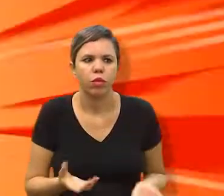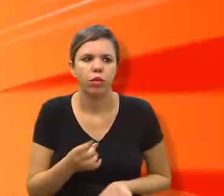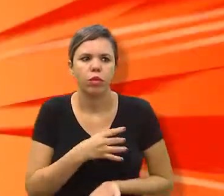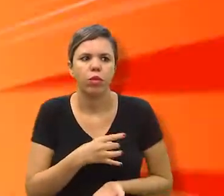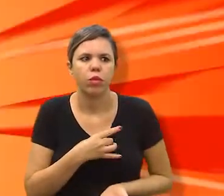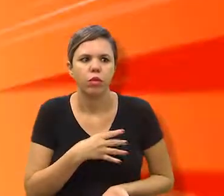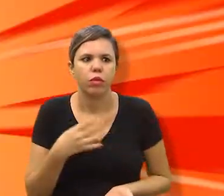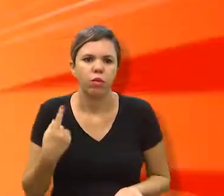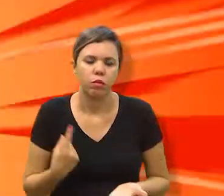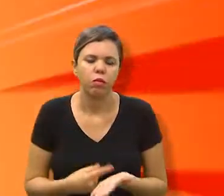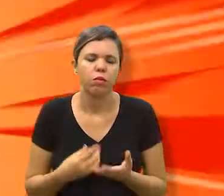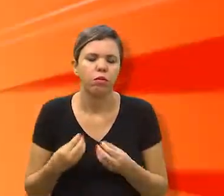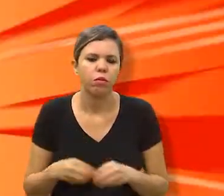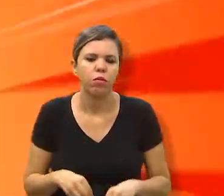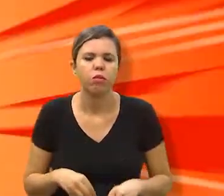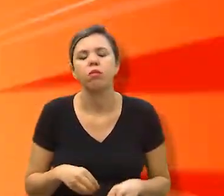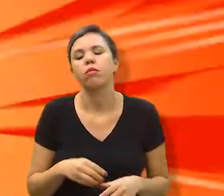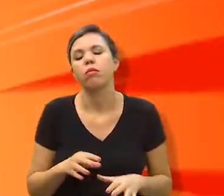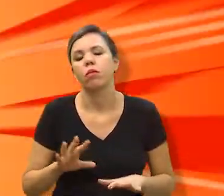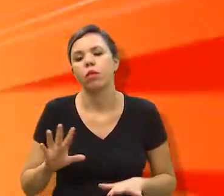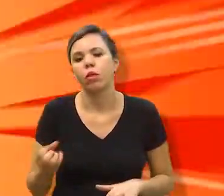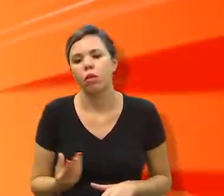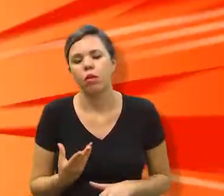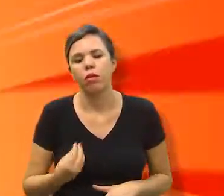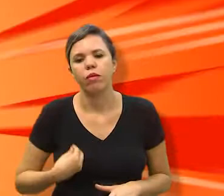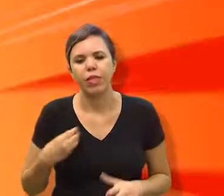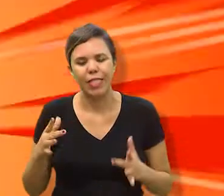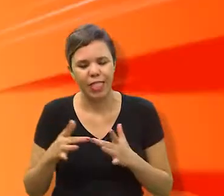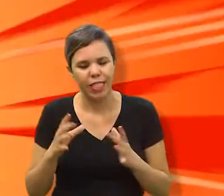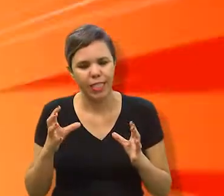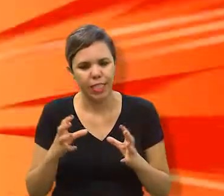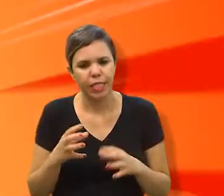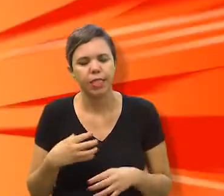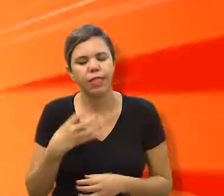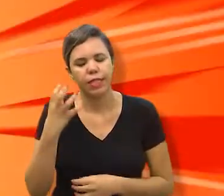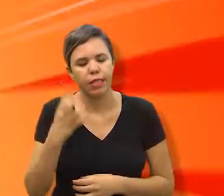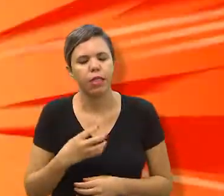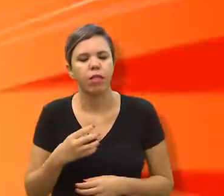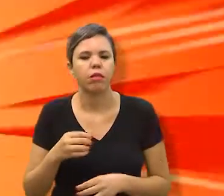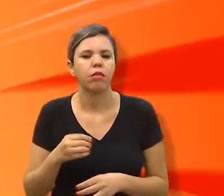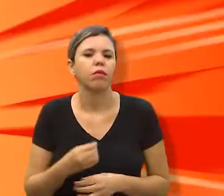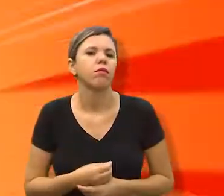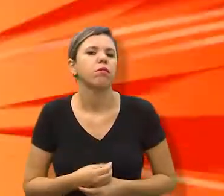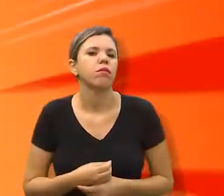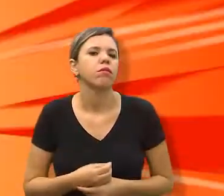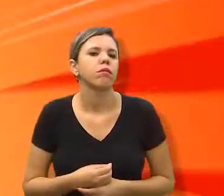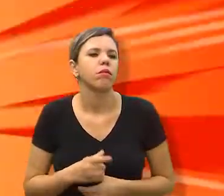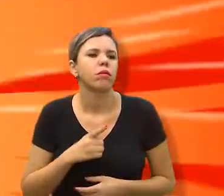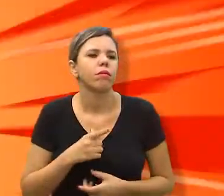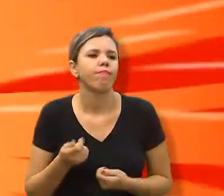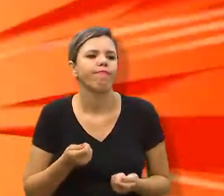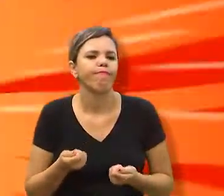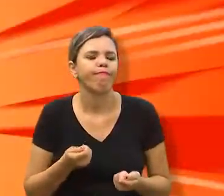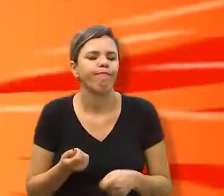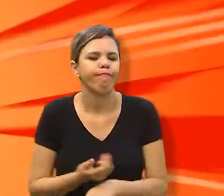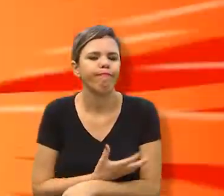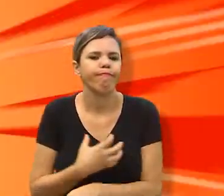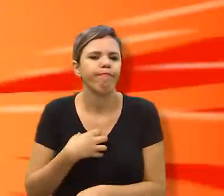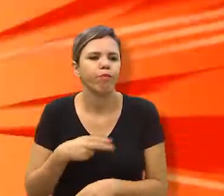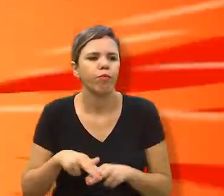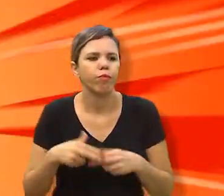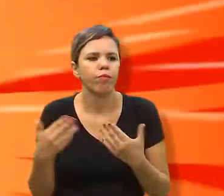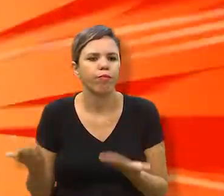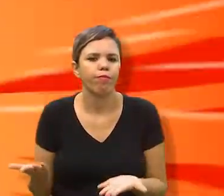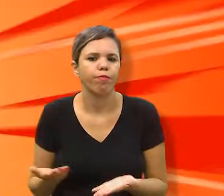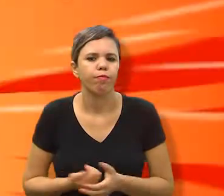de um comprometimento afetivo muito sério e a inabilidade de lidar com questões emocionais por causa